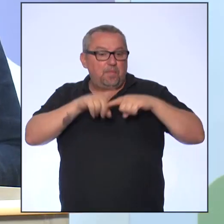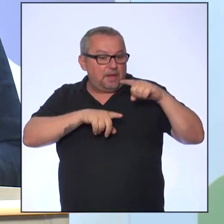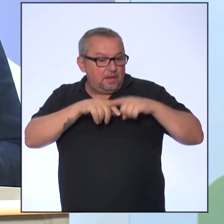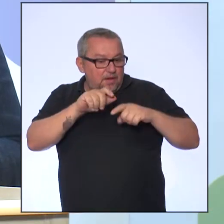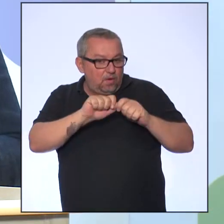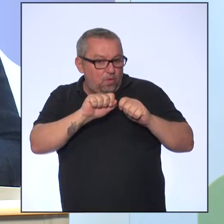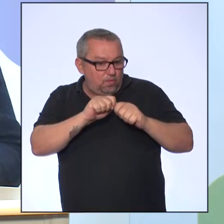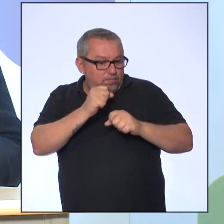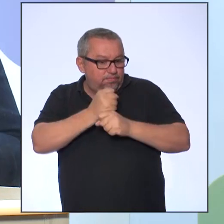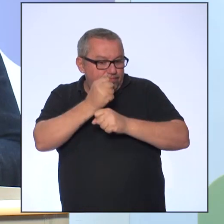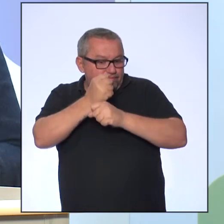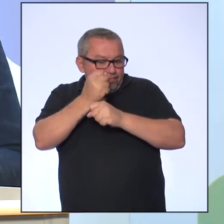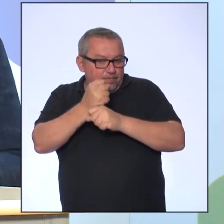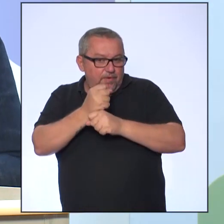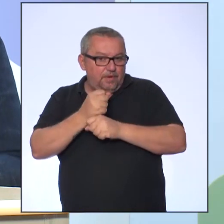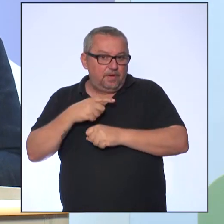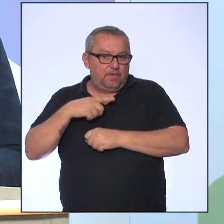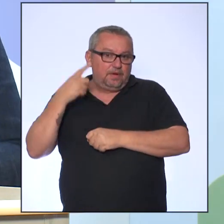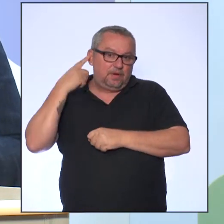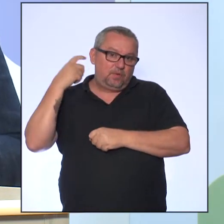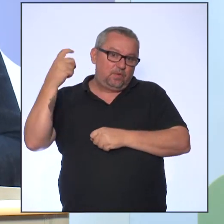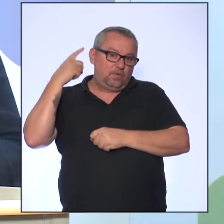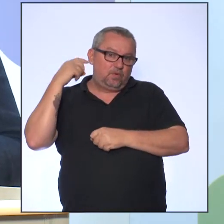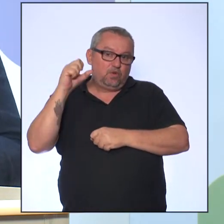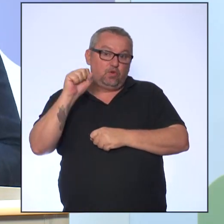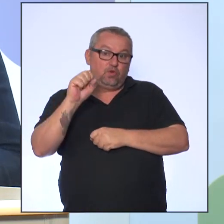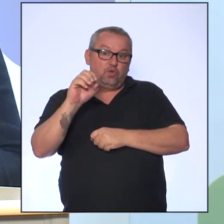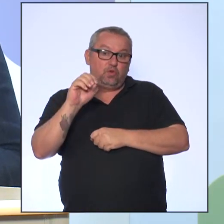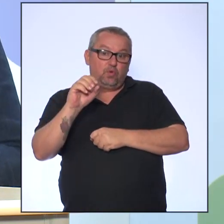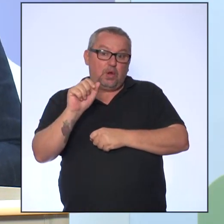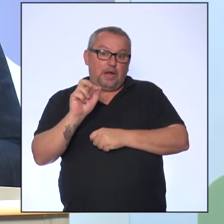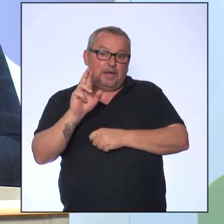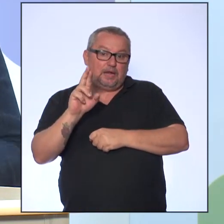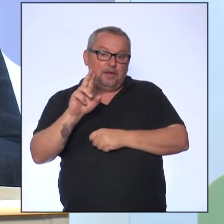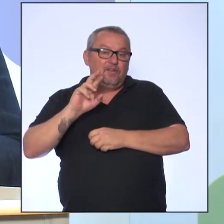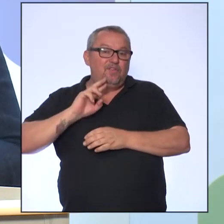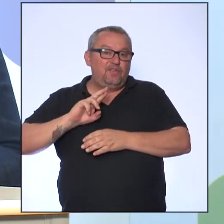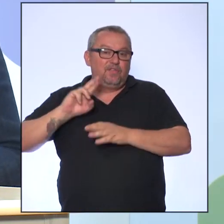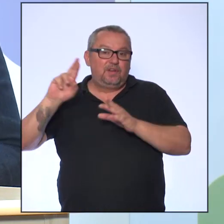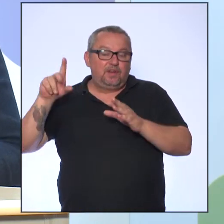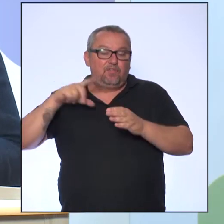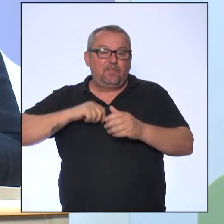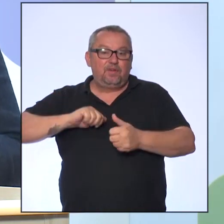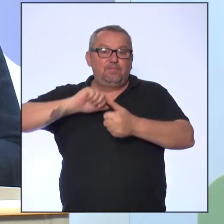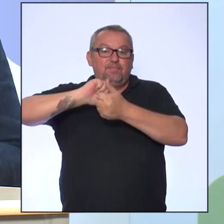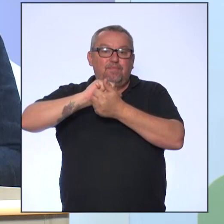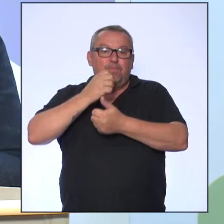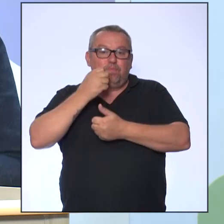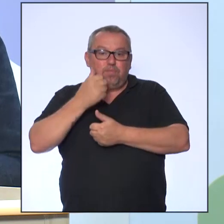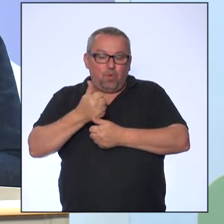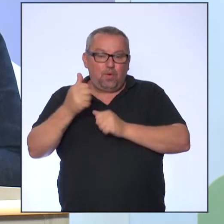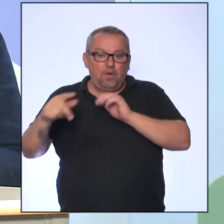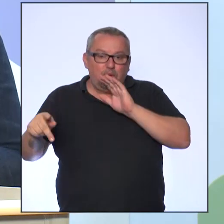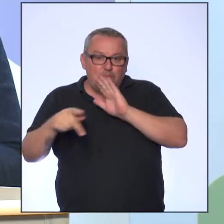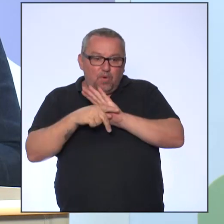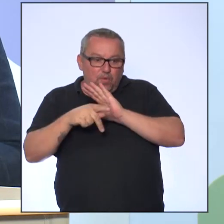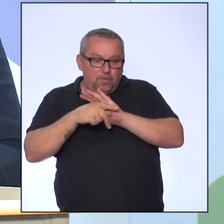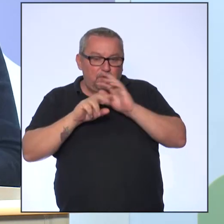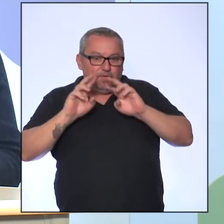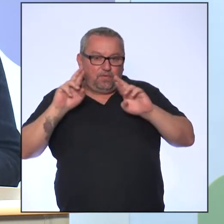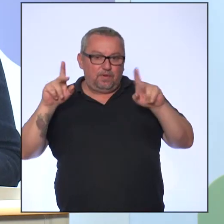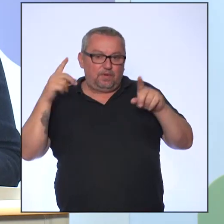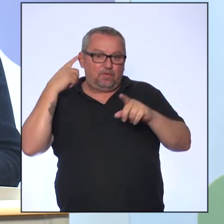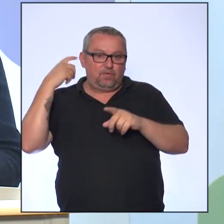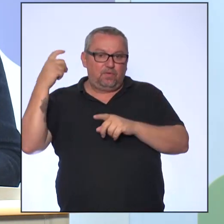ele é feito, ele vai soar de maneira diferente, ou seja, ele vai ter um timbre, uma qualidade ou uma identidade diferente de